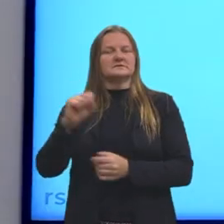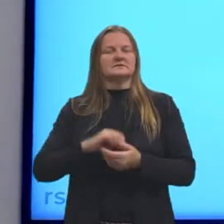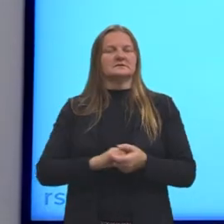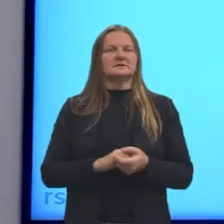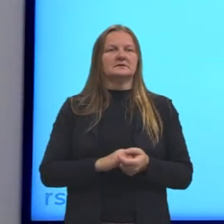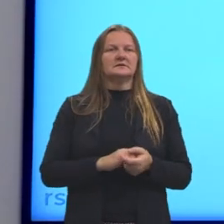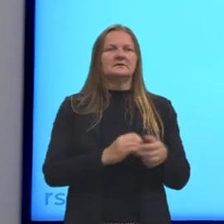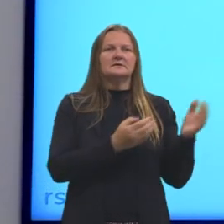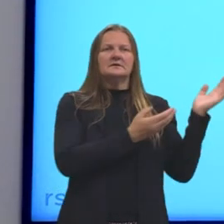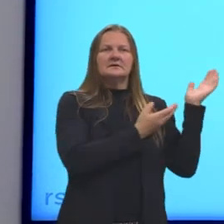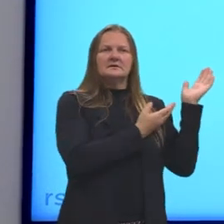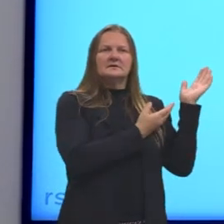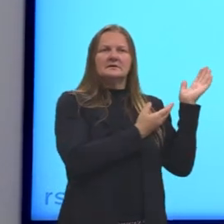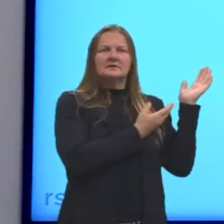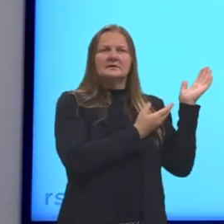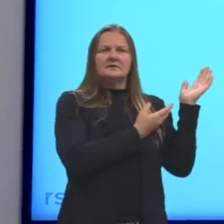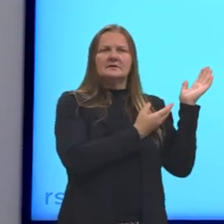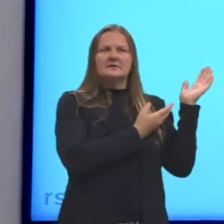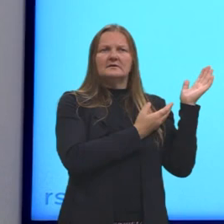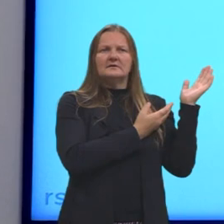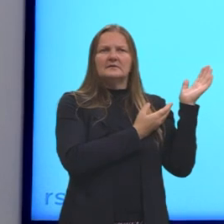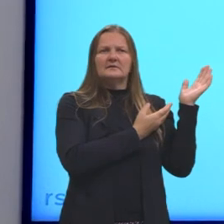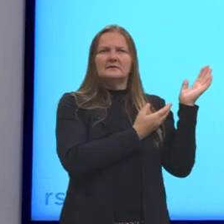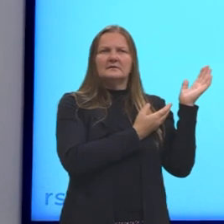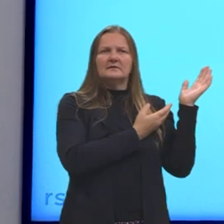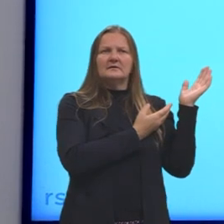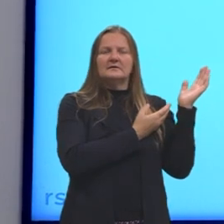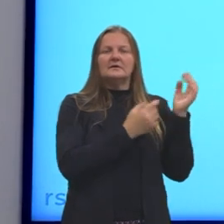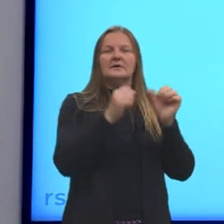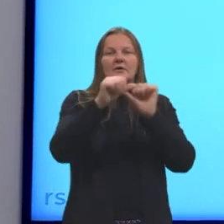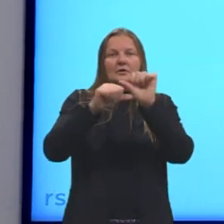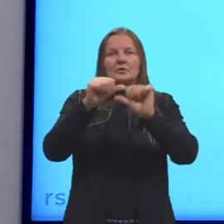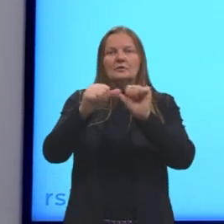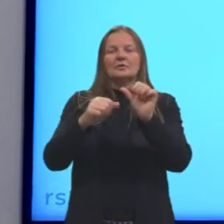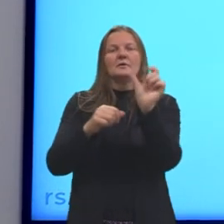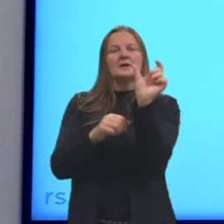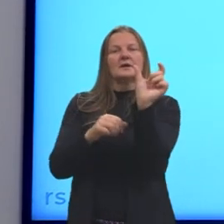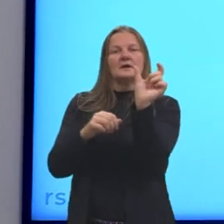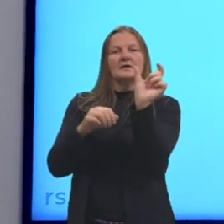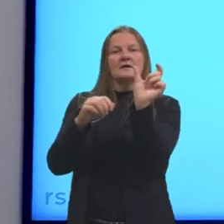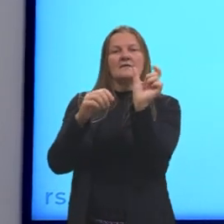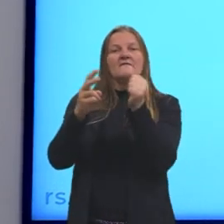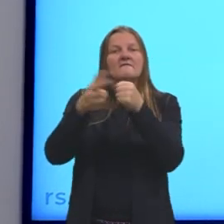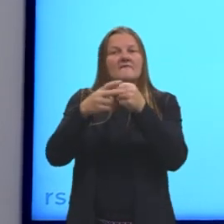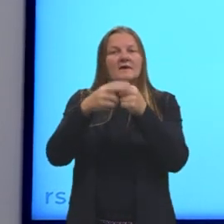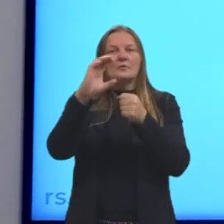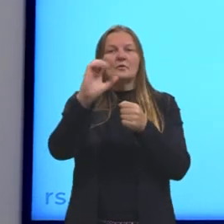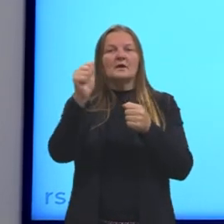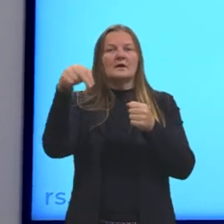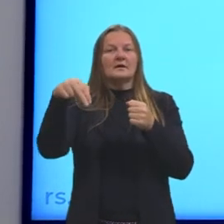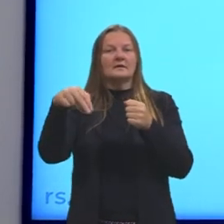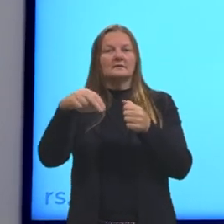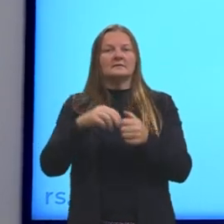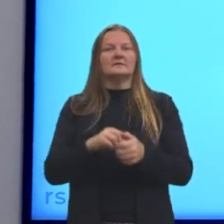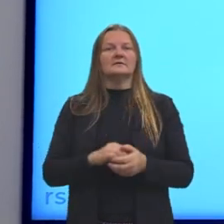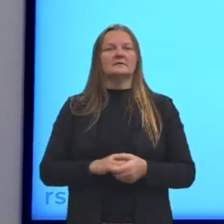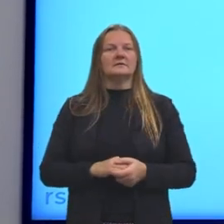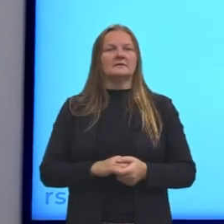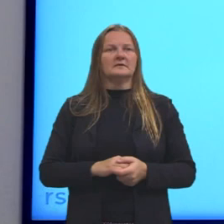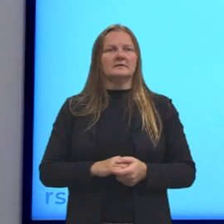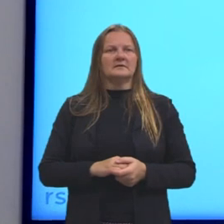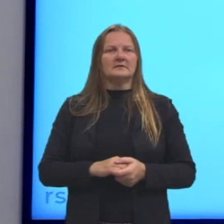a o Cody é o quem também na forma irregular a